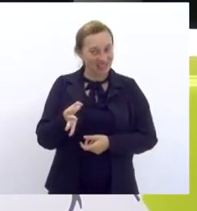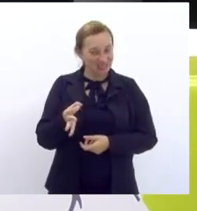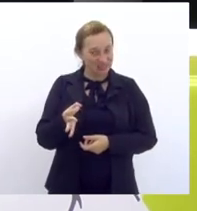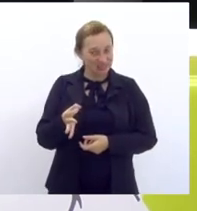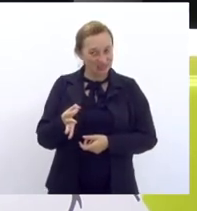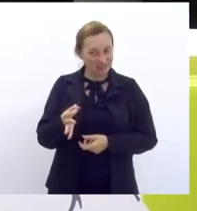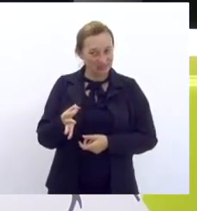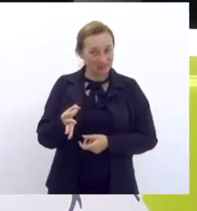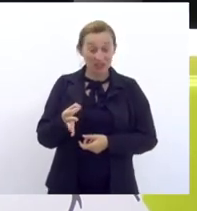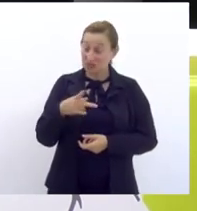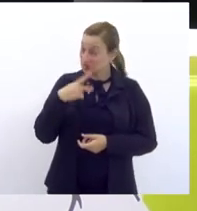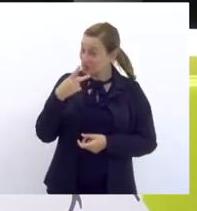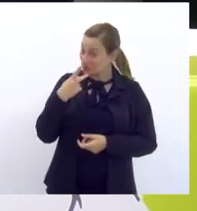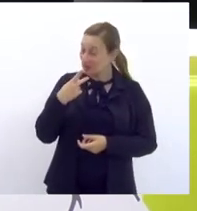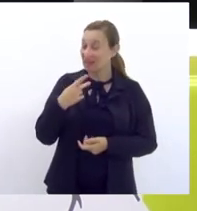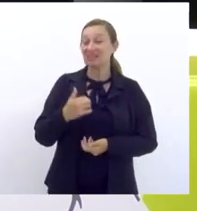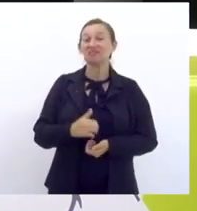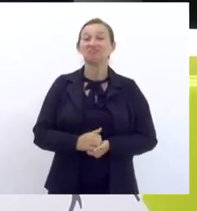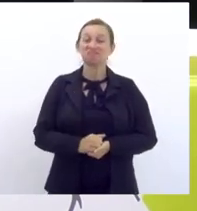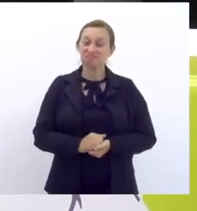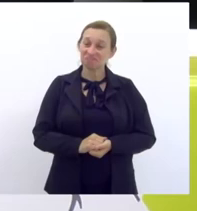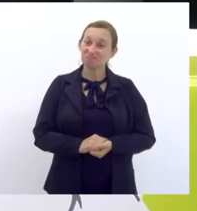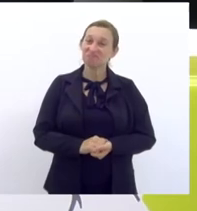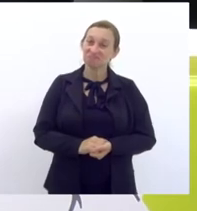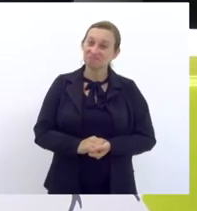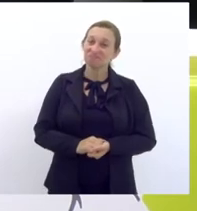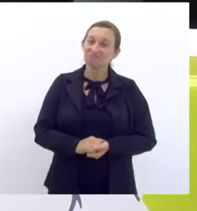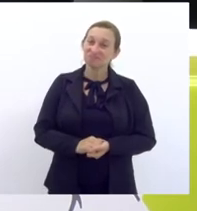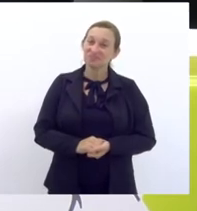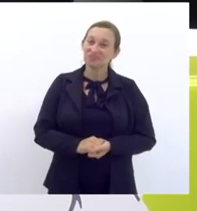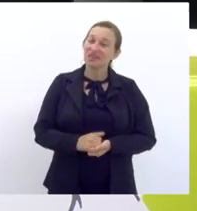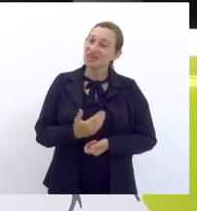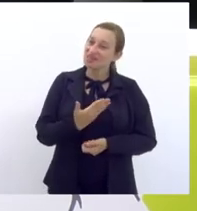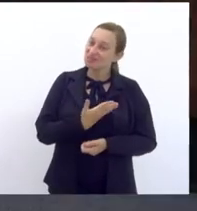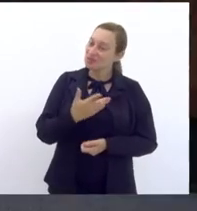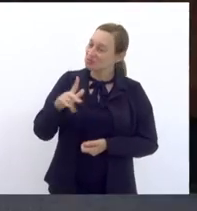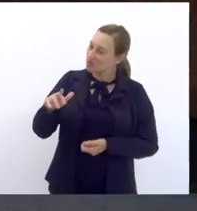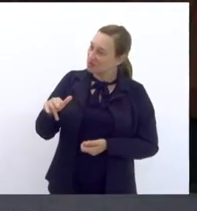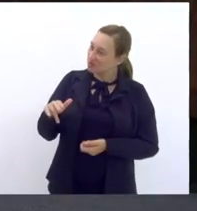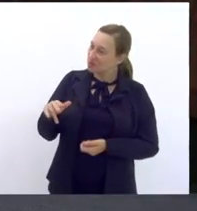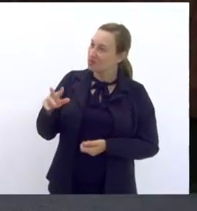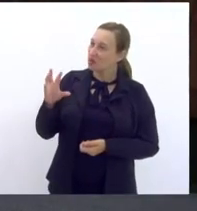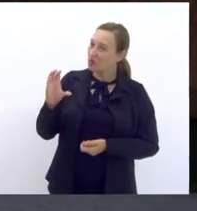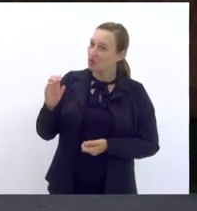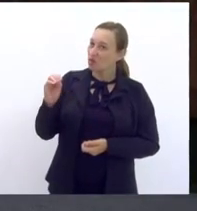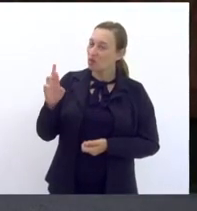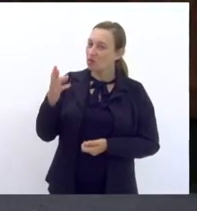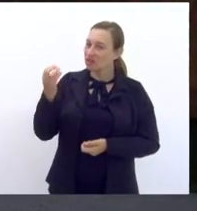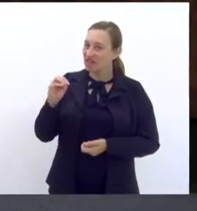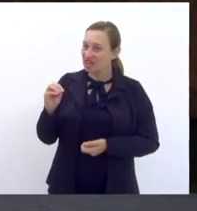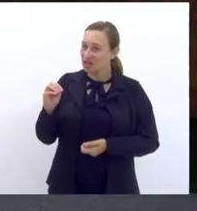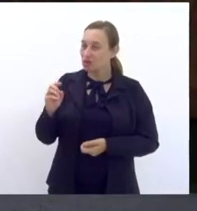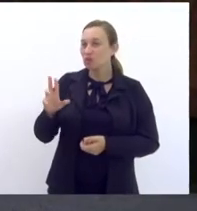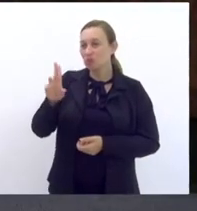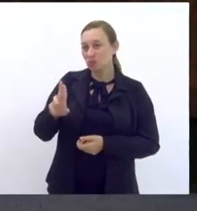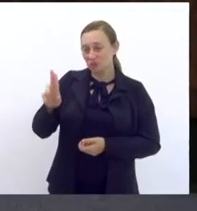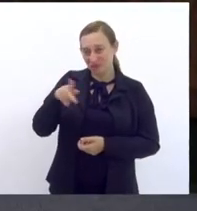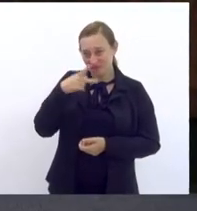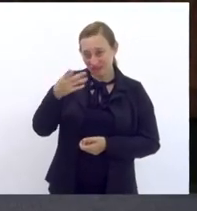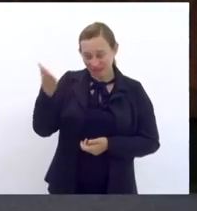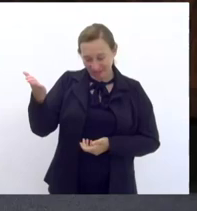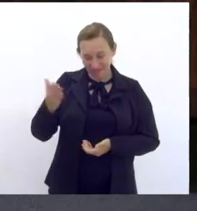nas suas colocações Meu amigo querido Vinícius Cordeiro por favor para fazer o uso